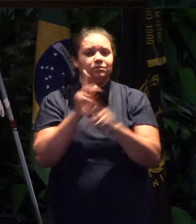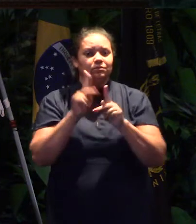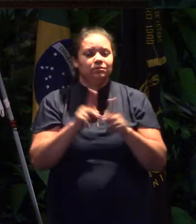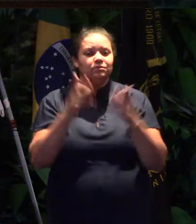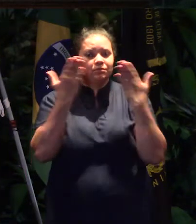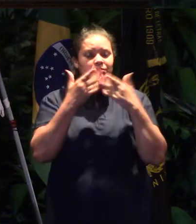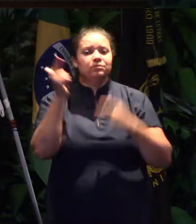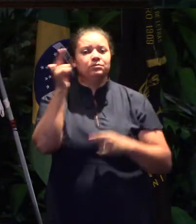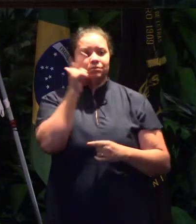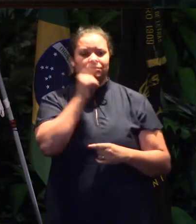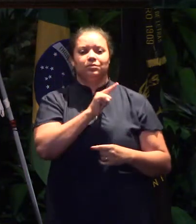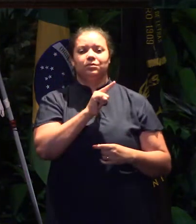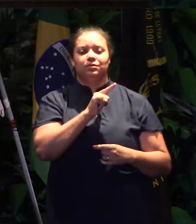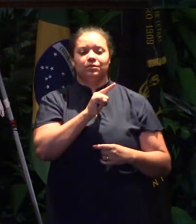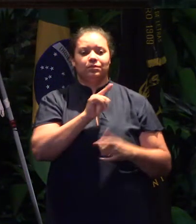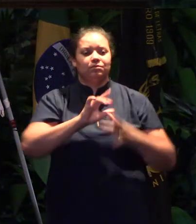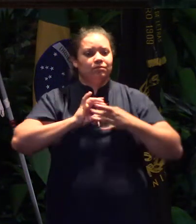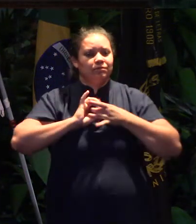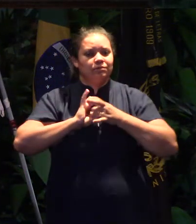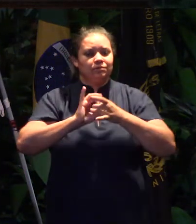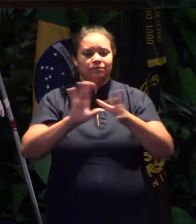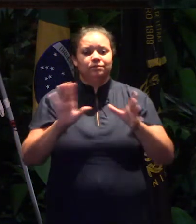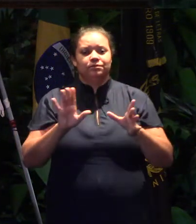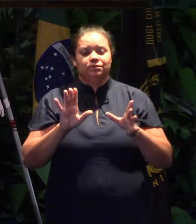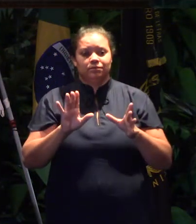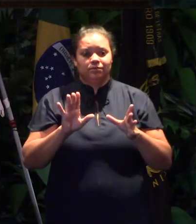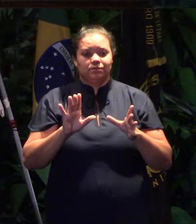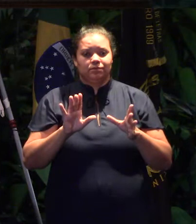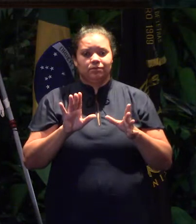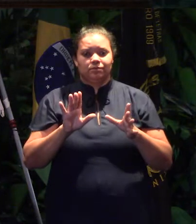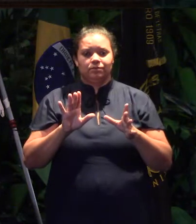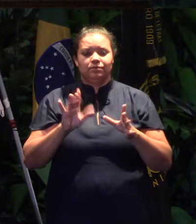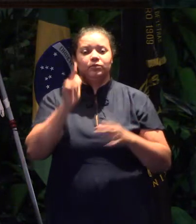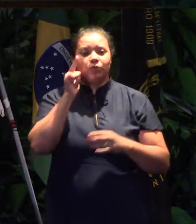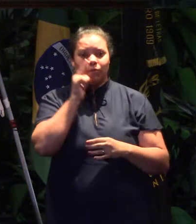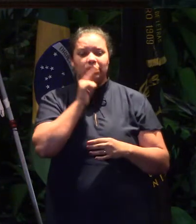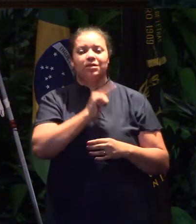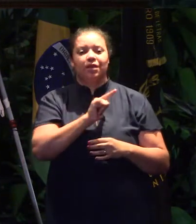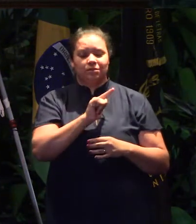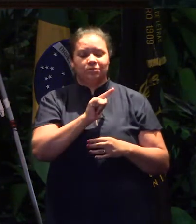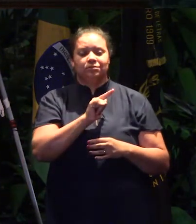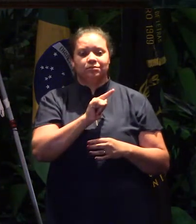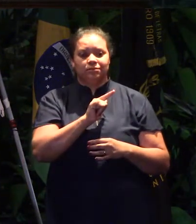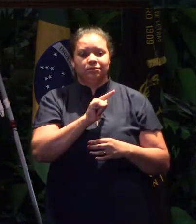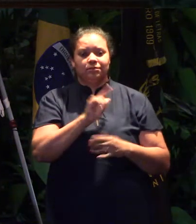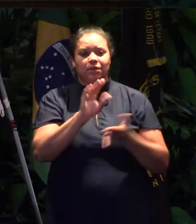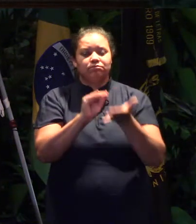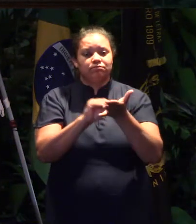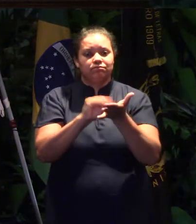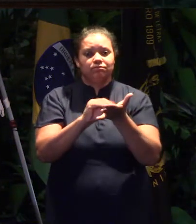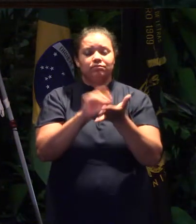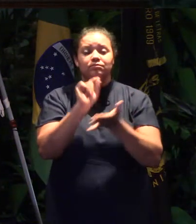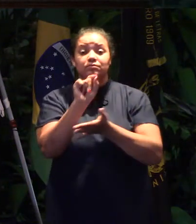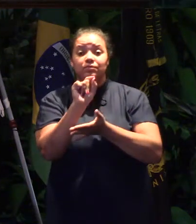está visualmente solucionado. Digo virtualmente, porque já estão dadas as condições materiais de sua produção. Falta, no entanto,